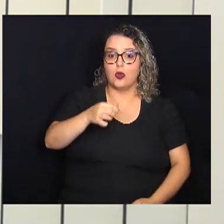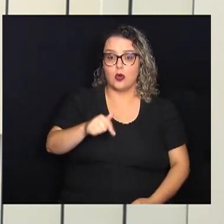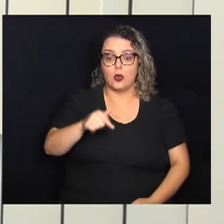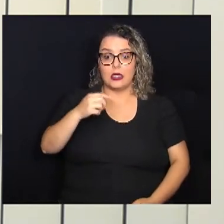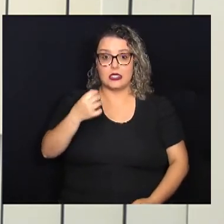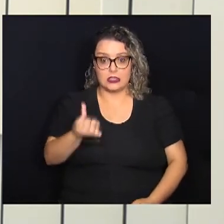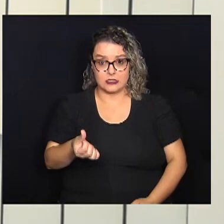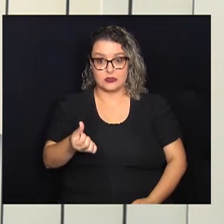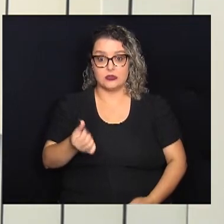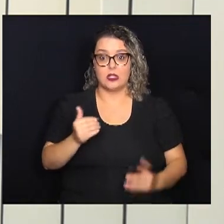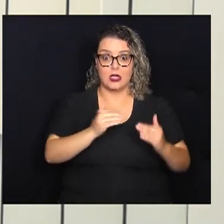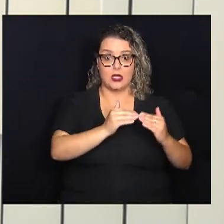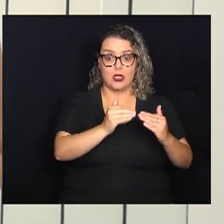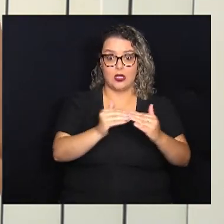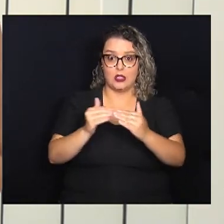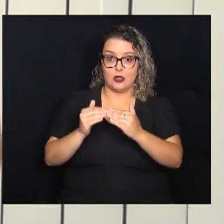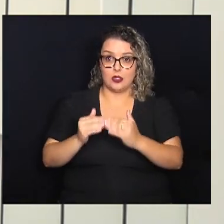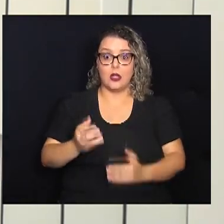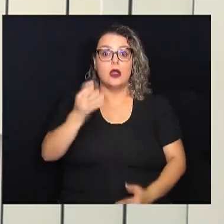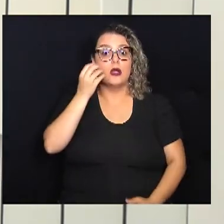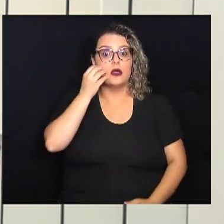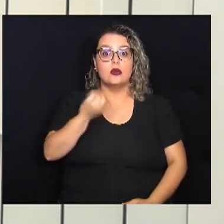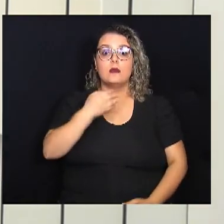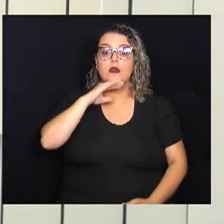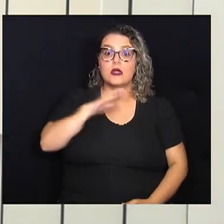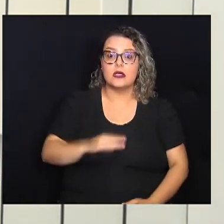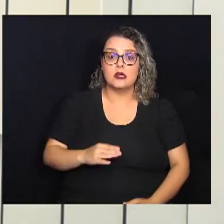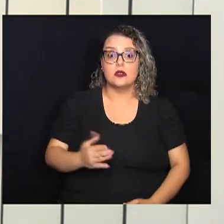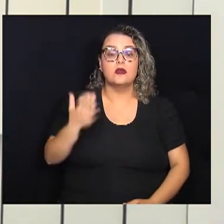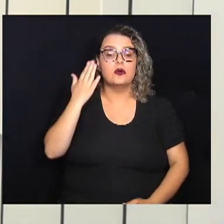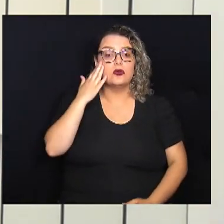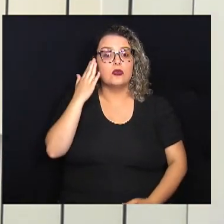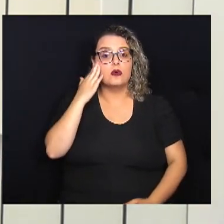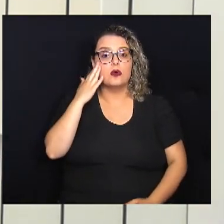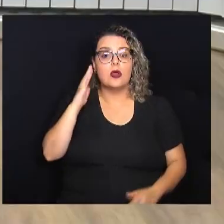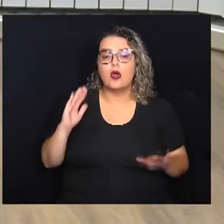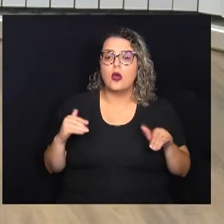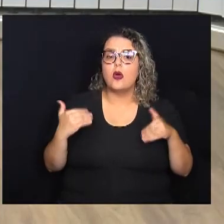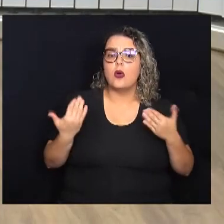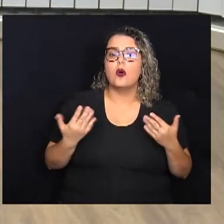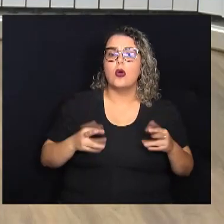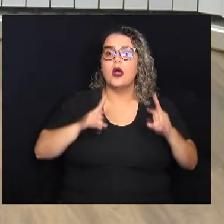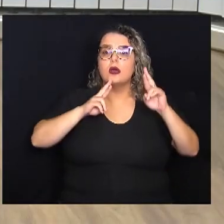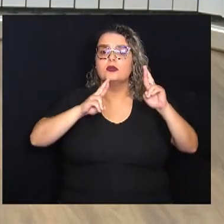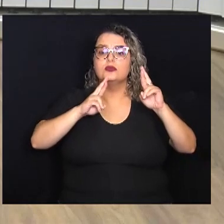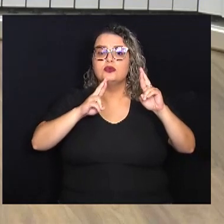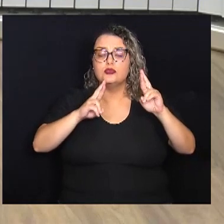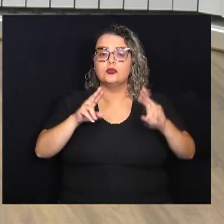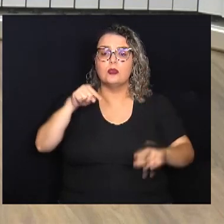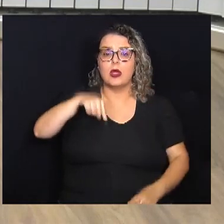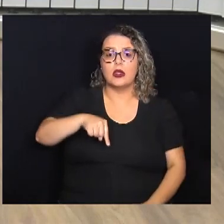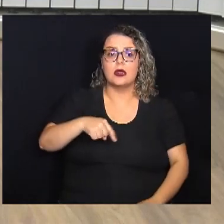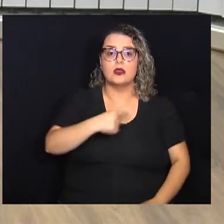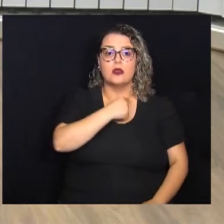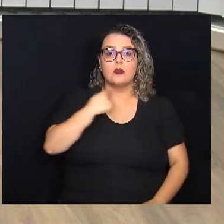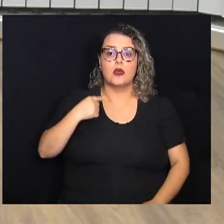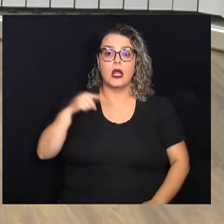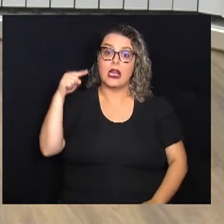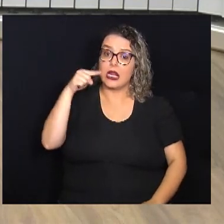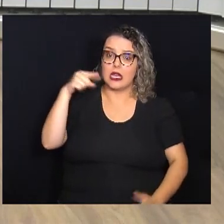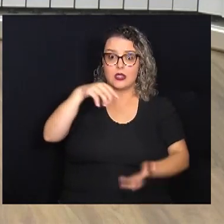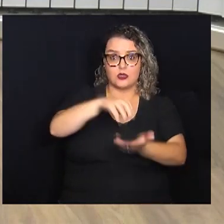2.876 acordos. André, boa tarde. Agora a gente vai saber qual é a expectativa para esse período. O André está lá no centro